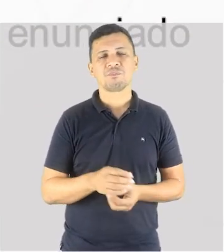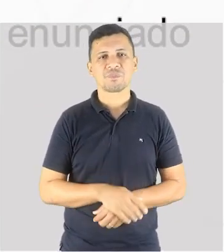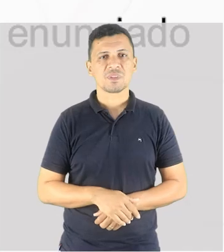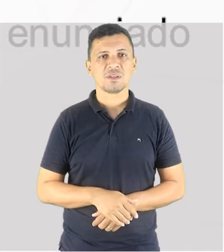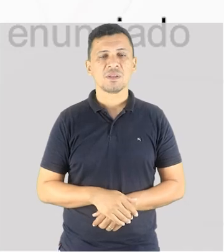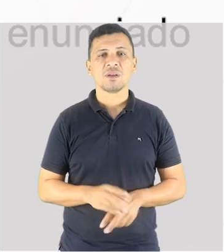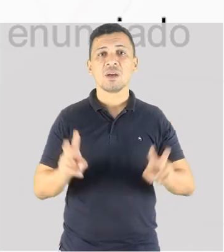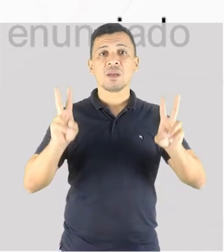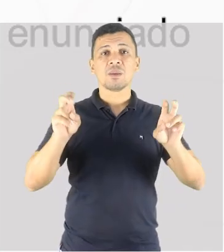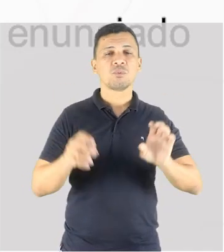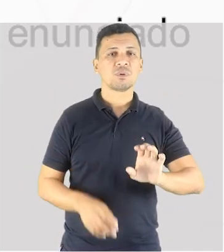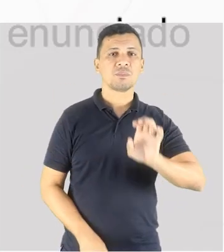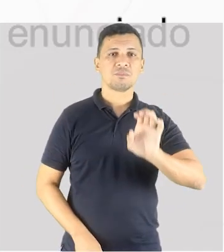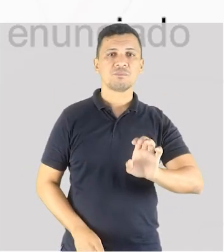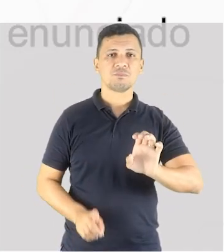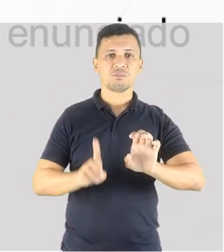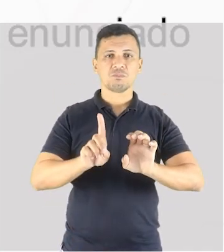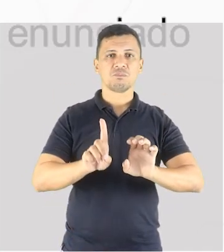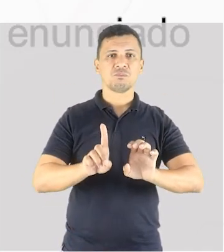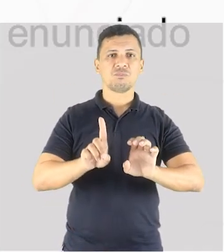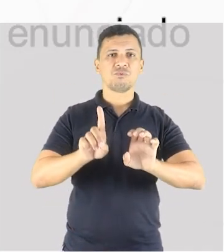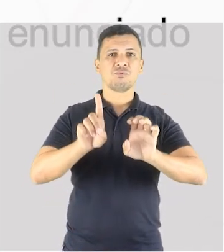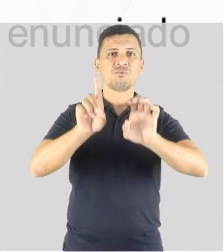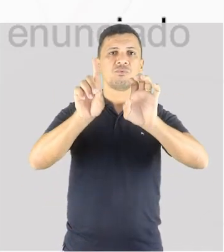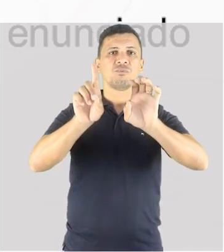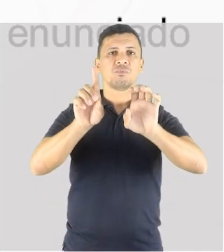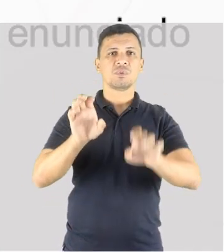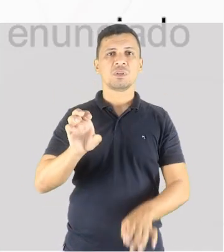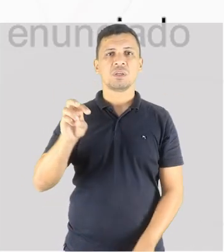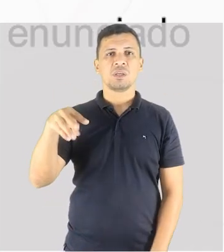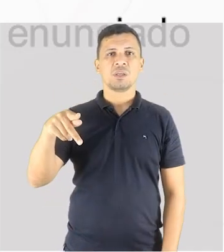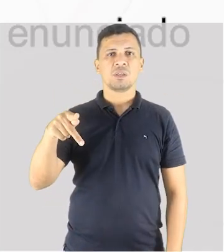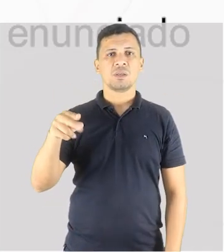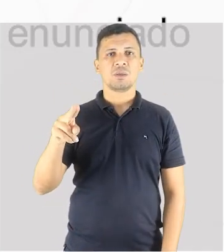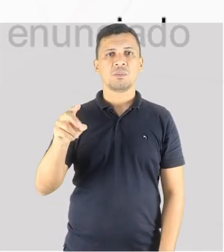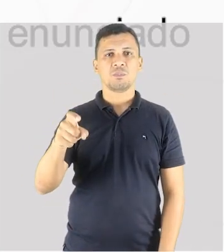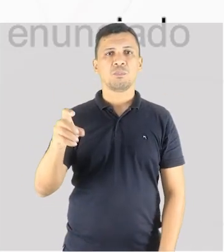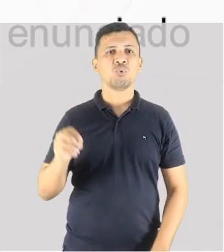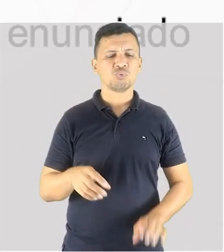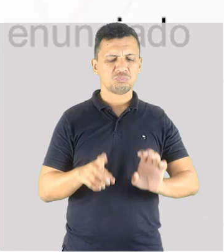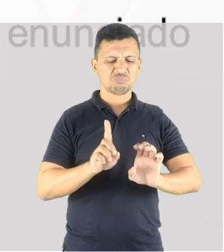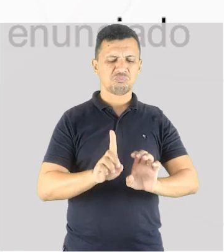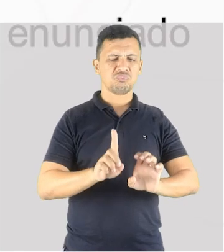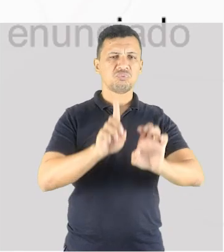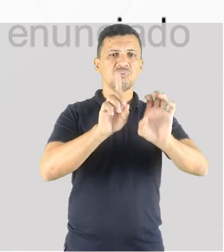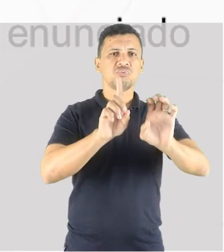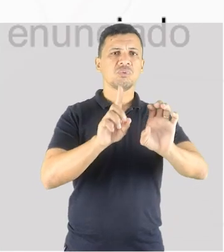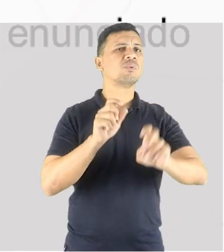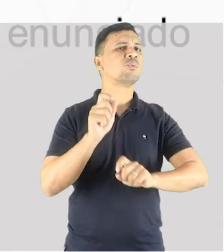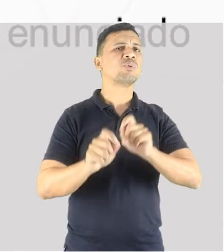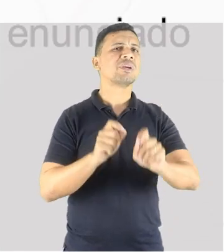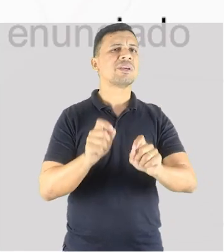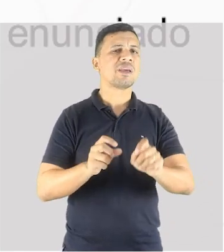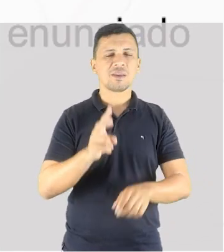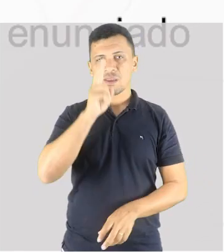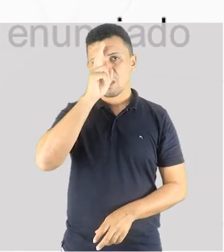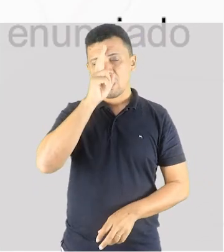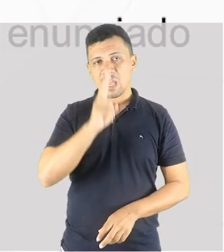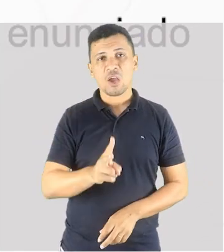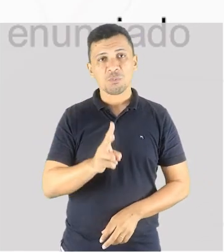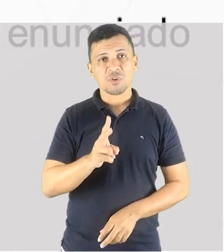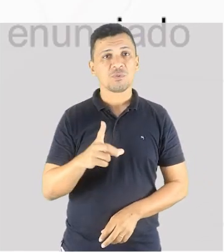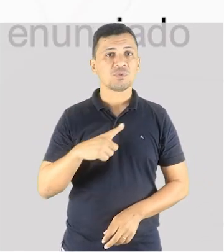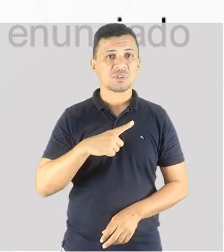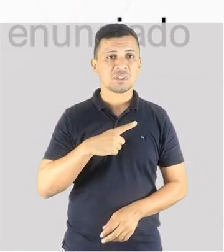Arquimedes, fala sobre o empuxo. O que seria esse empuxo? Vamos aqui, ó. Empuxo é uma força